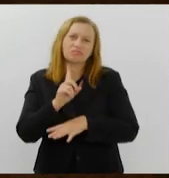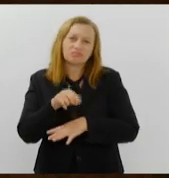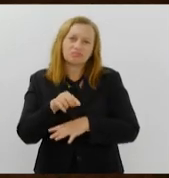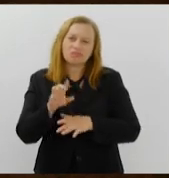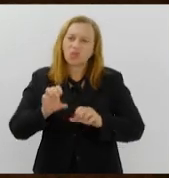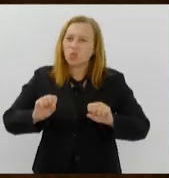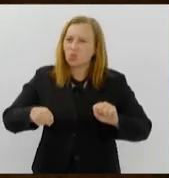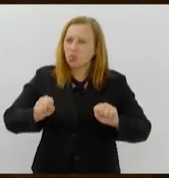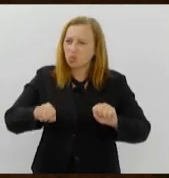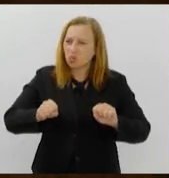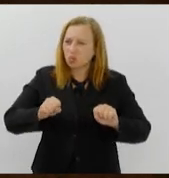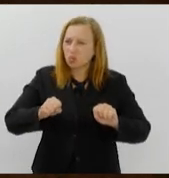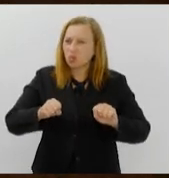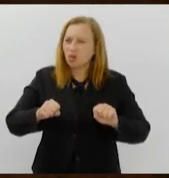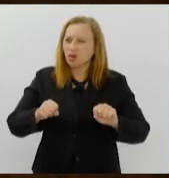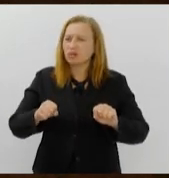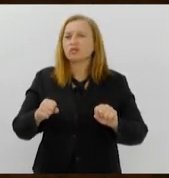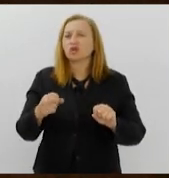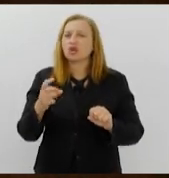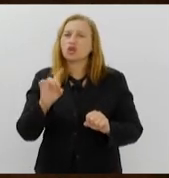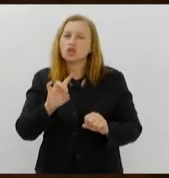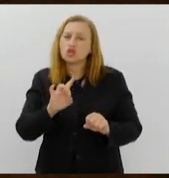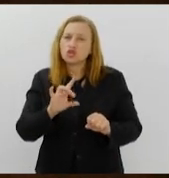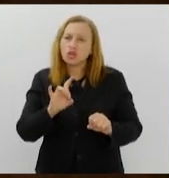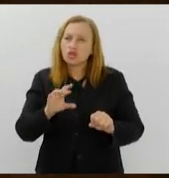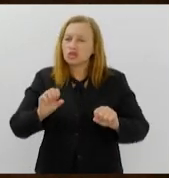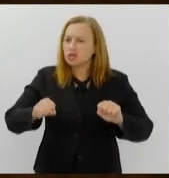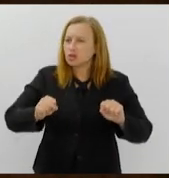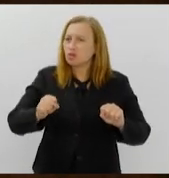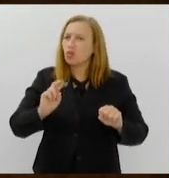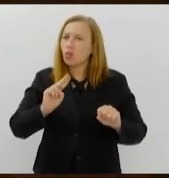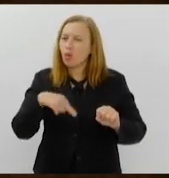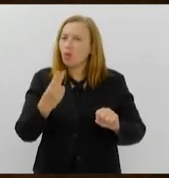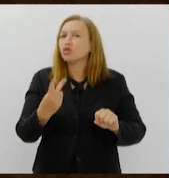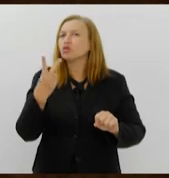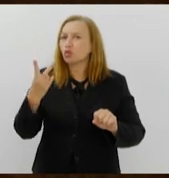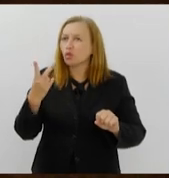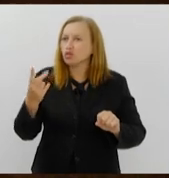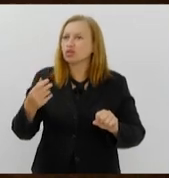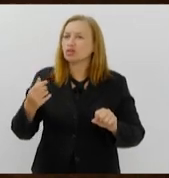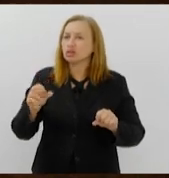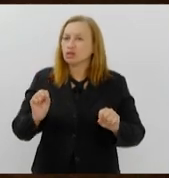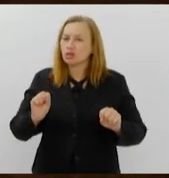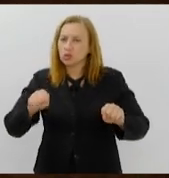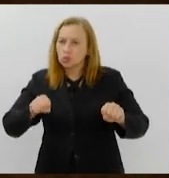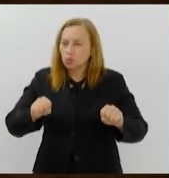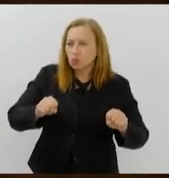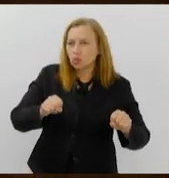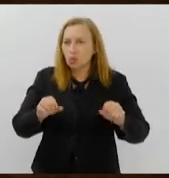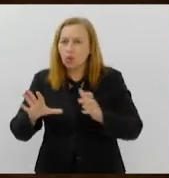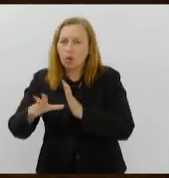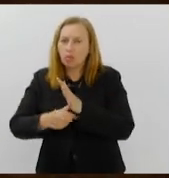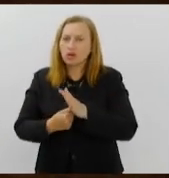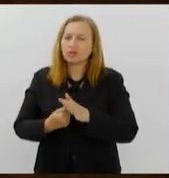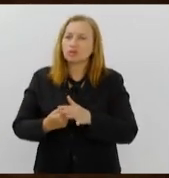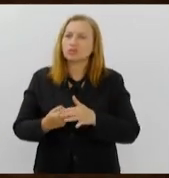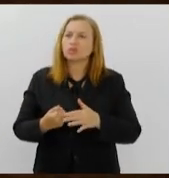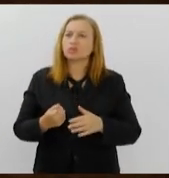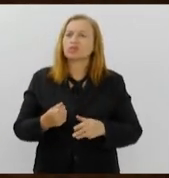motoqueiros, né, em dupla, individualmente, enfim, assaltando os nossos moradores do estado do Rio de